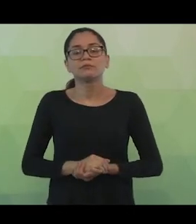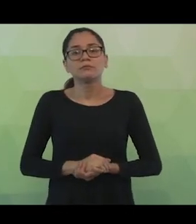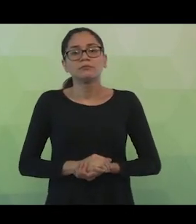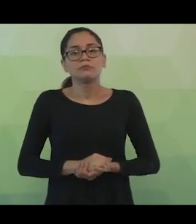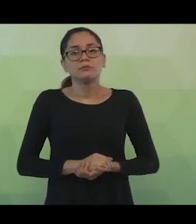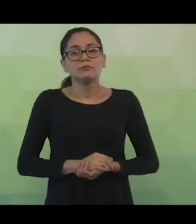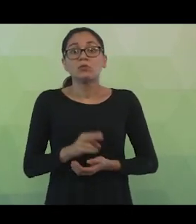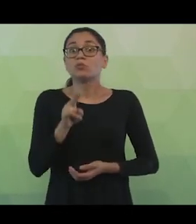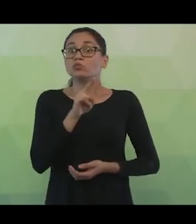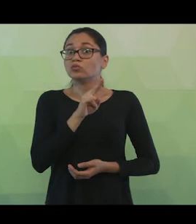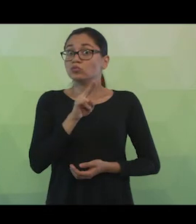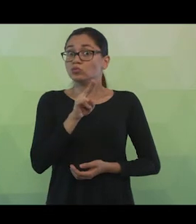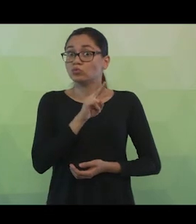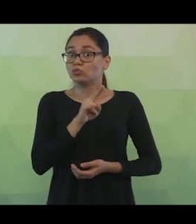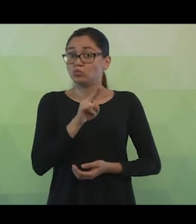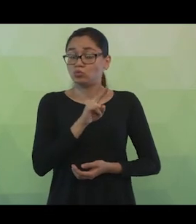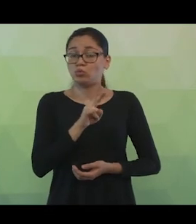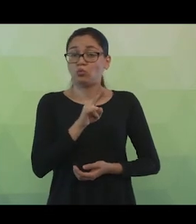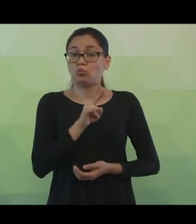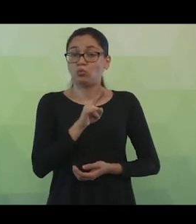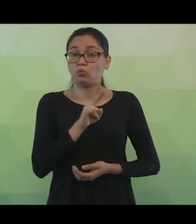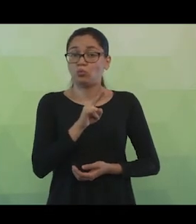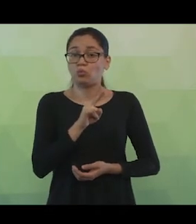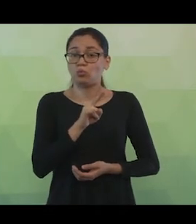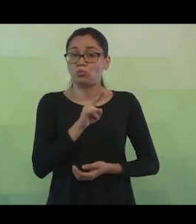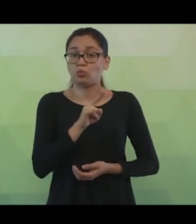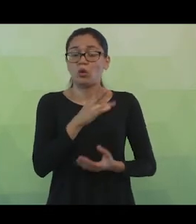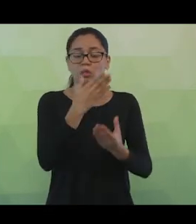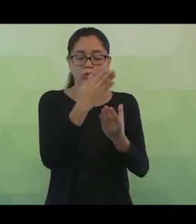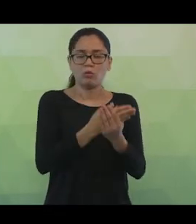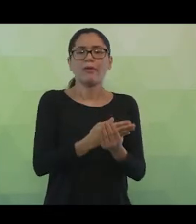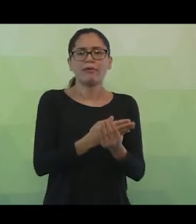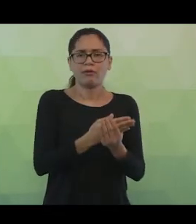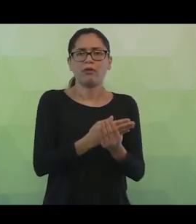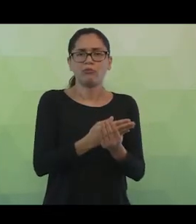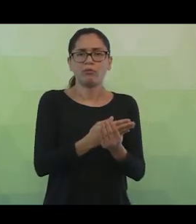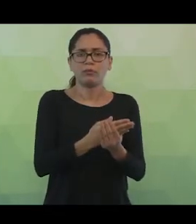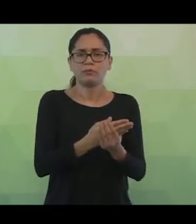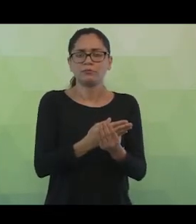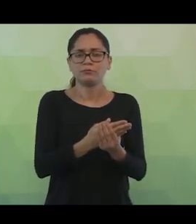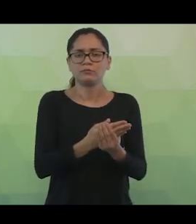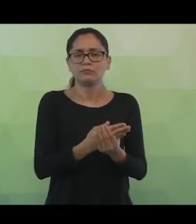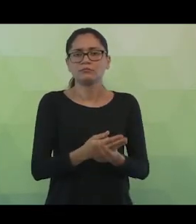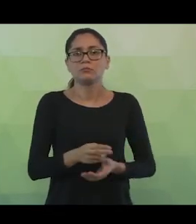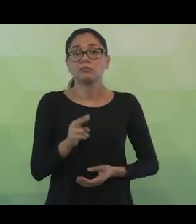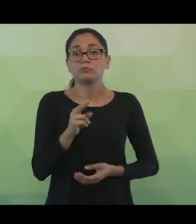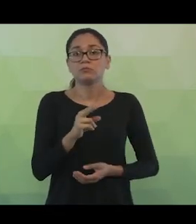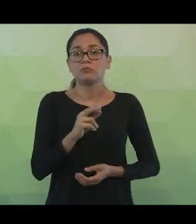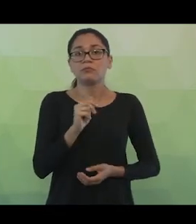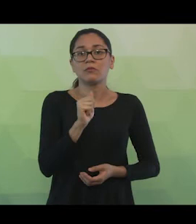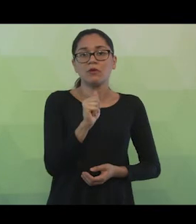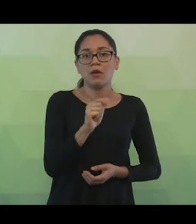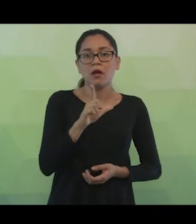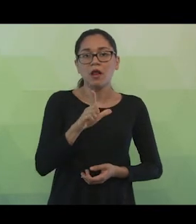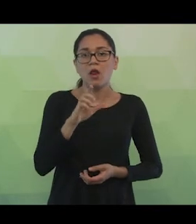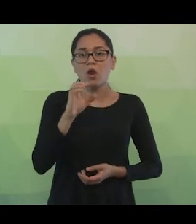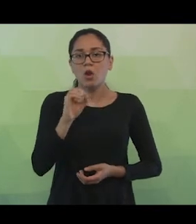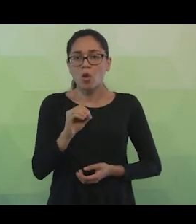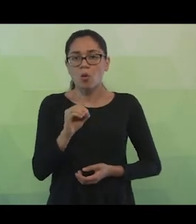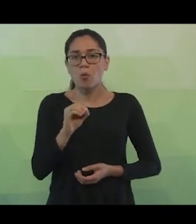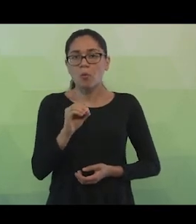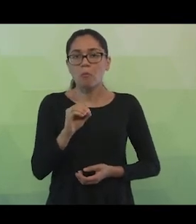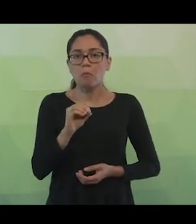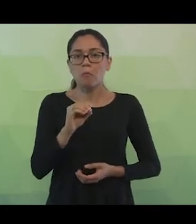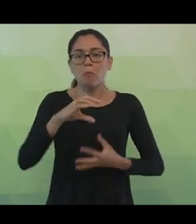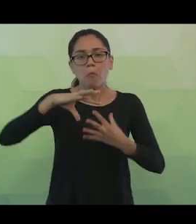e o nome que a gente vai dar ao arquivo. Nesse caso, eu vou chamá-lo de Alô